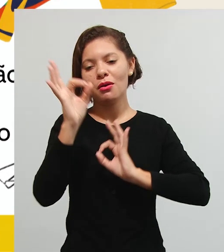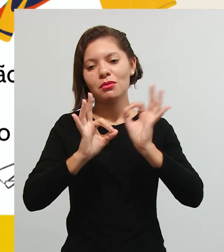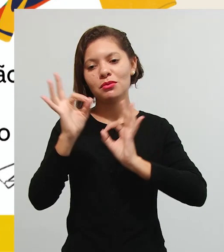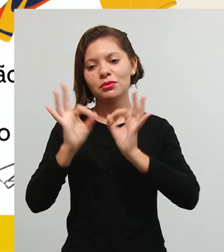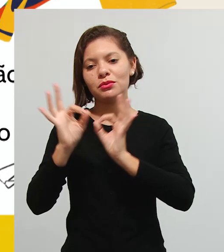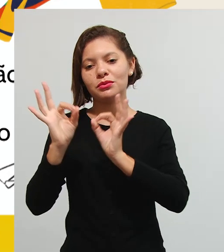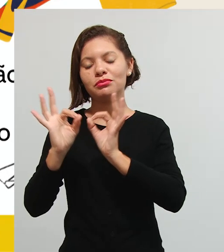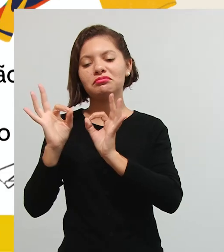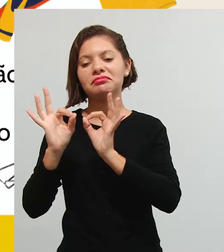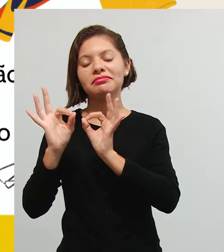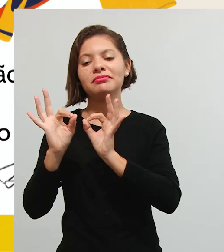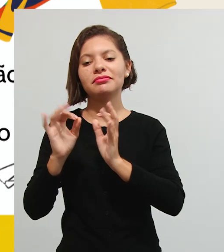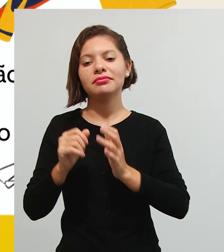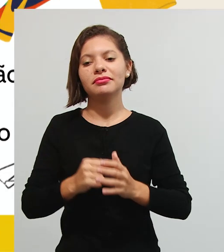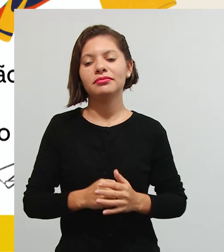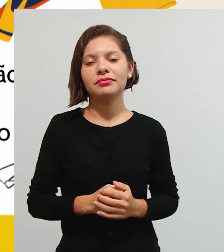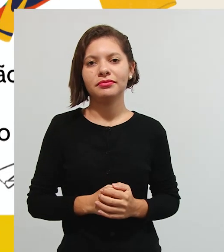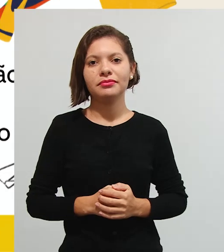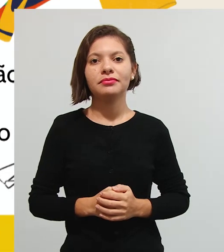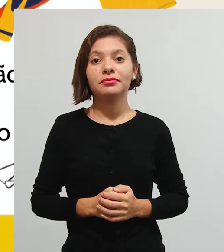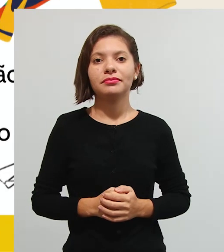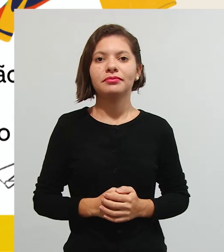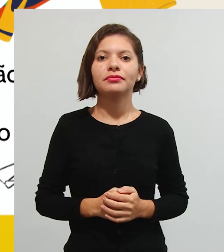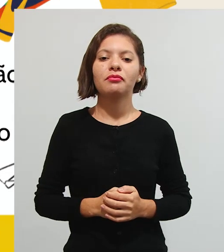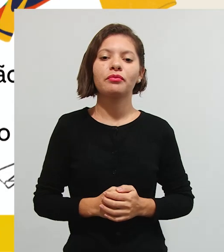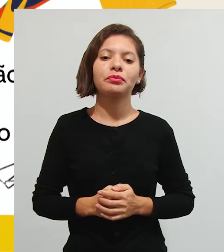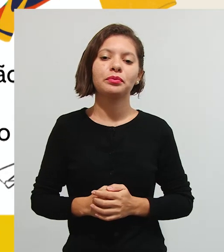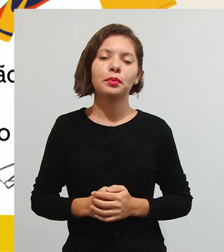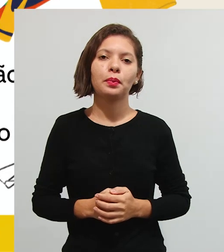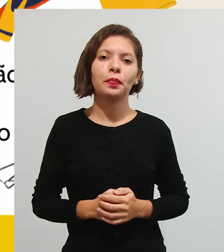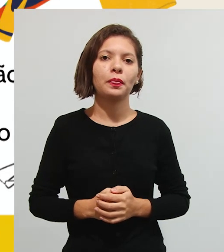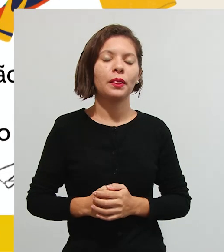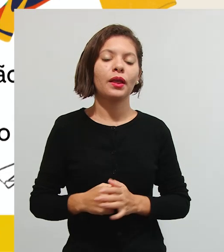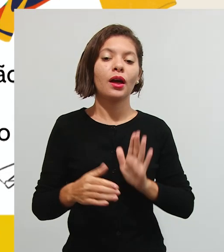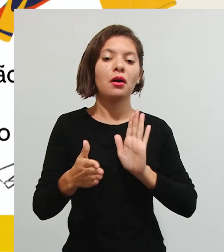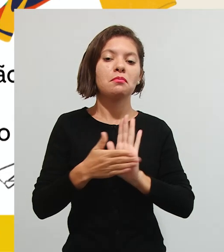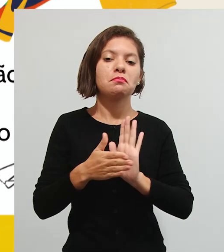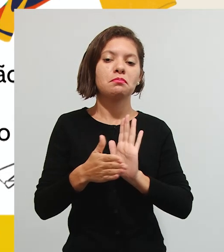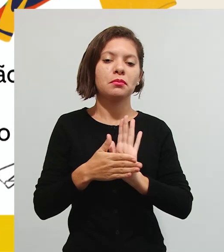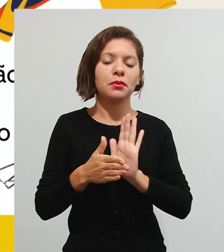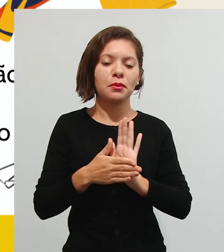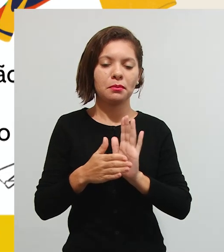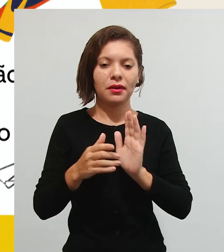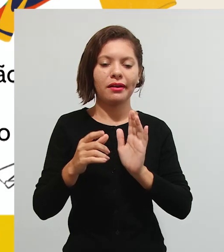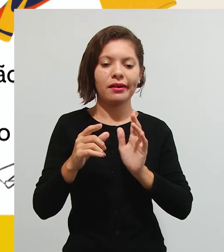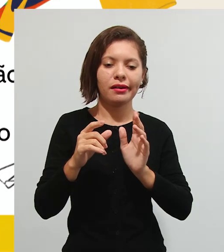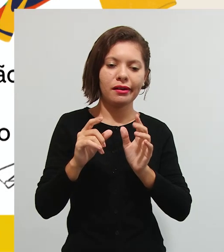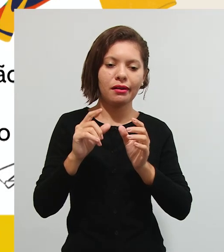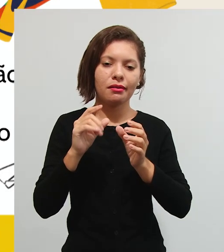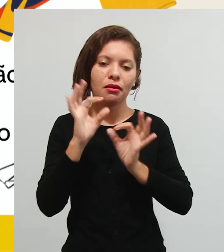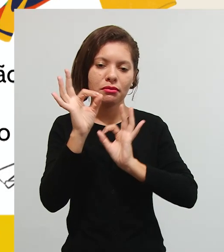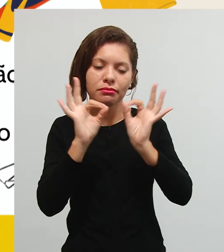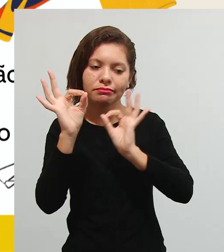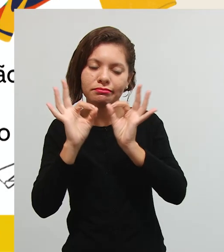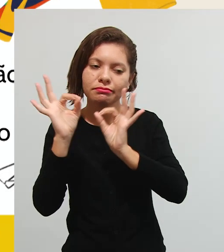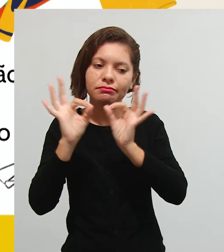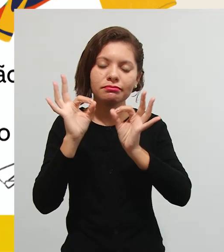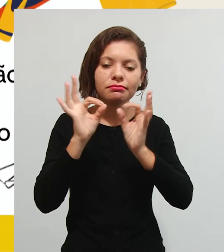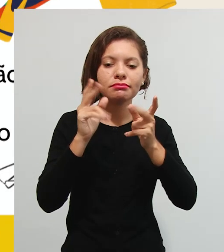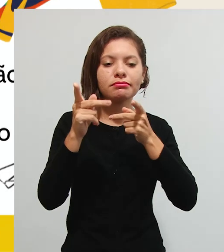centro do estado de Rondônia. Nossa, que temas interessantes! Olha, qualquer um de vocês gostaram, eu aceito orientar.